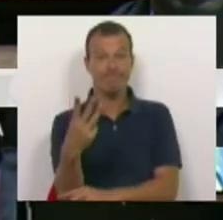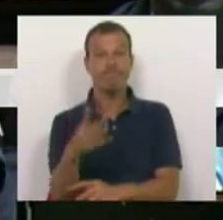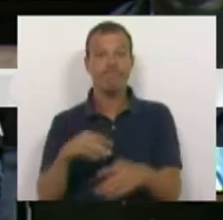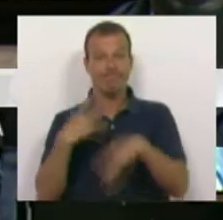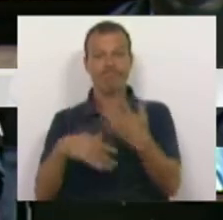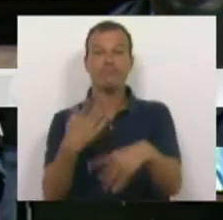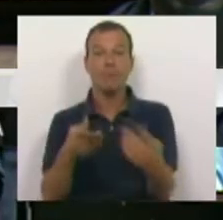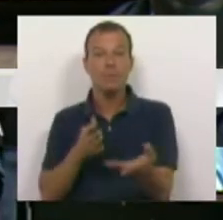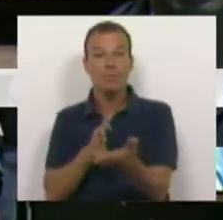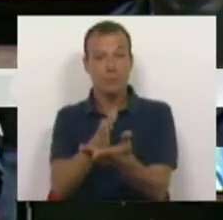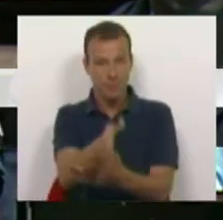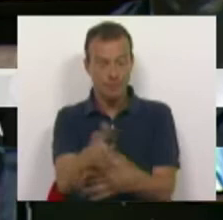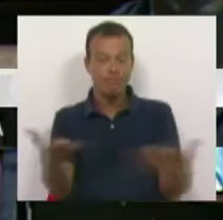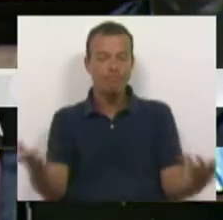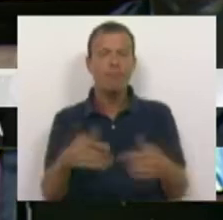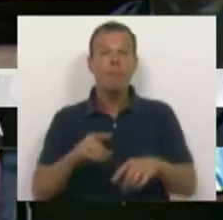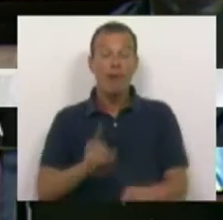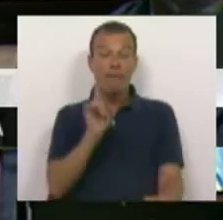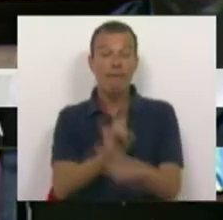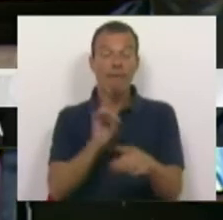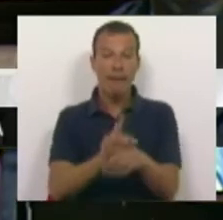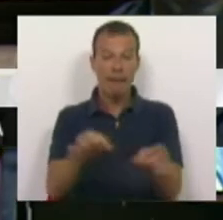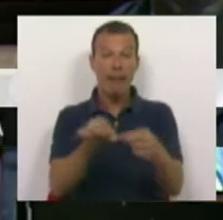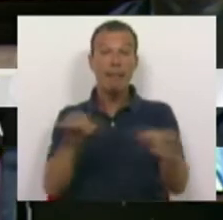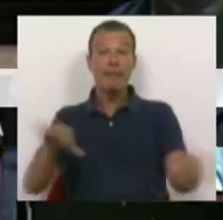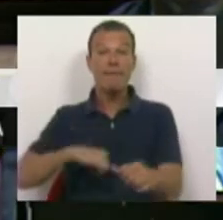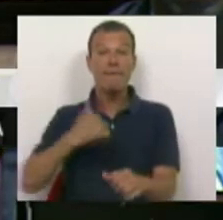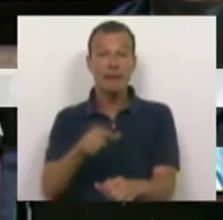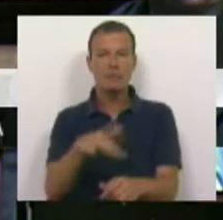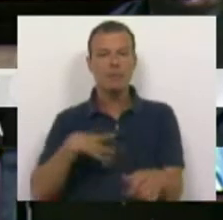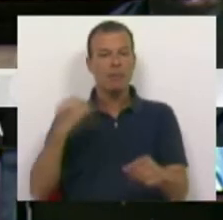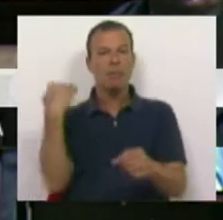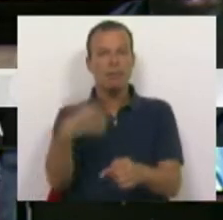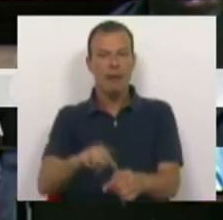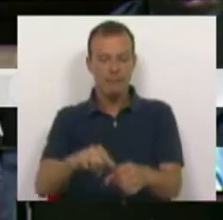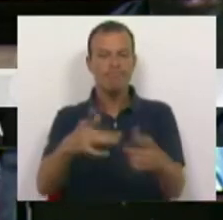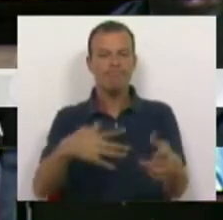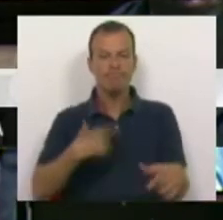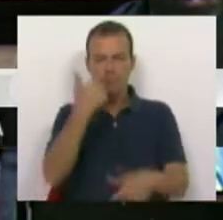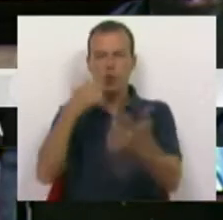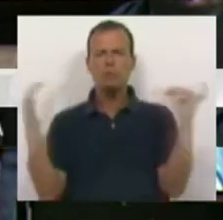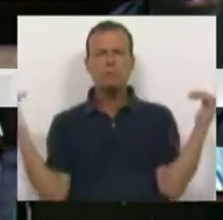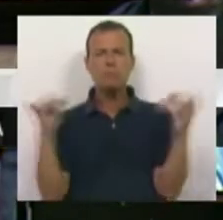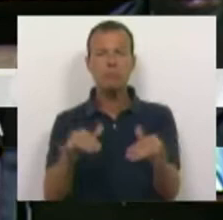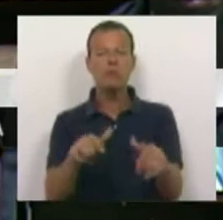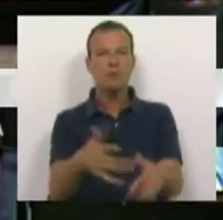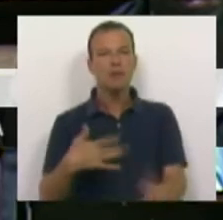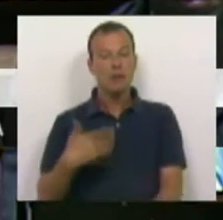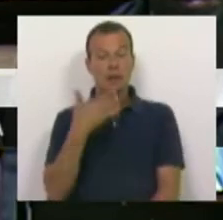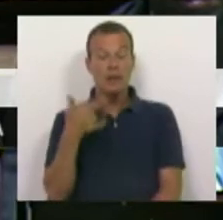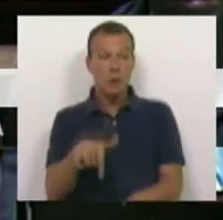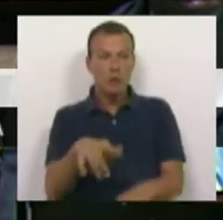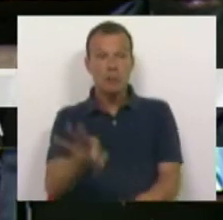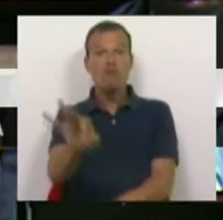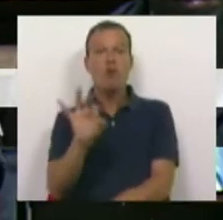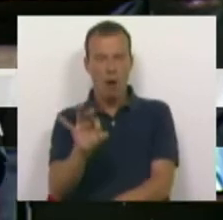funcionamento com uma unidade tripla. Atendendo que a linha verde é uma das que mais tem utilizadores, cedo esta opção